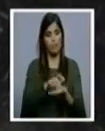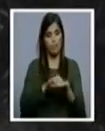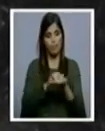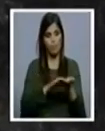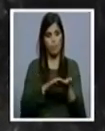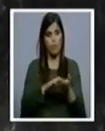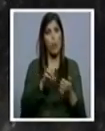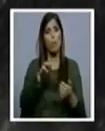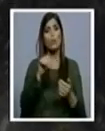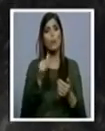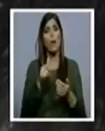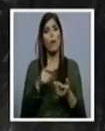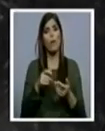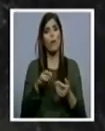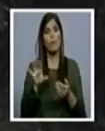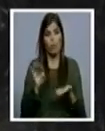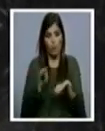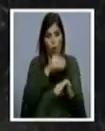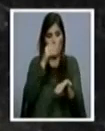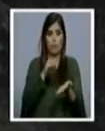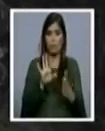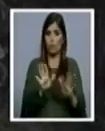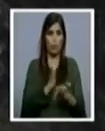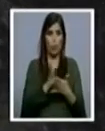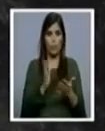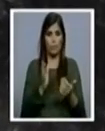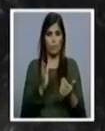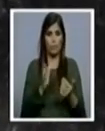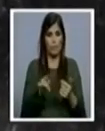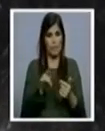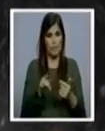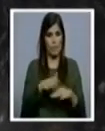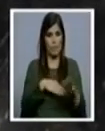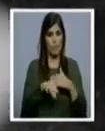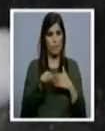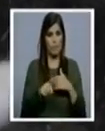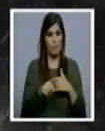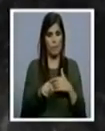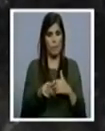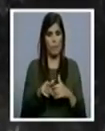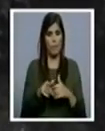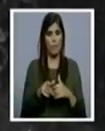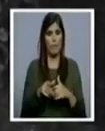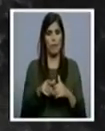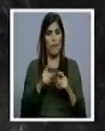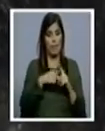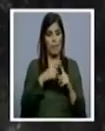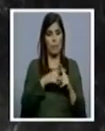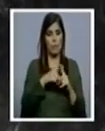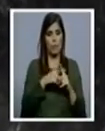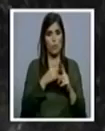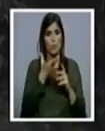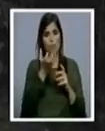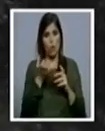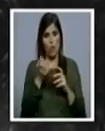pagamento multibanco, quando não precisamos de meter o cartão, é só tocar na máquina. E é isso que nós fazemos aqui. O registrador de temperatura